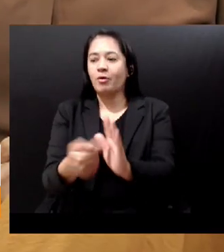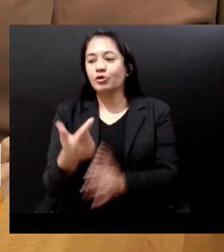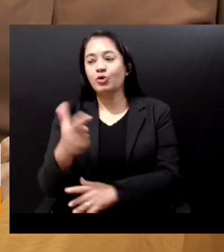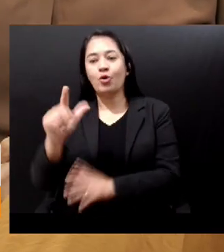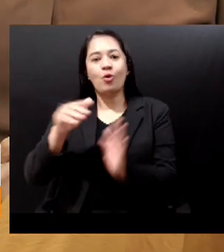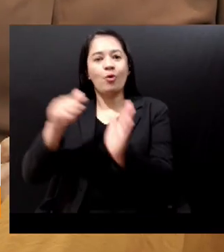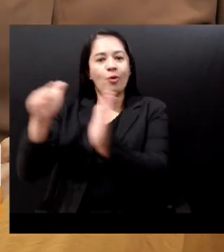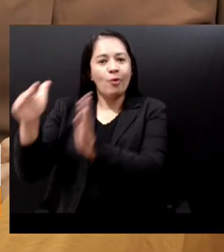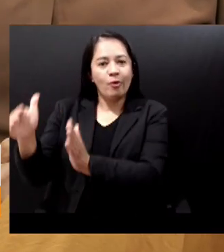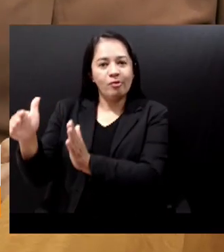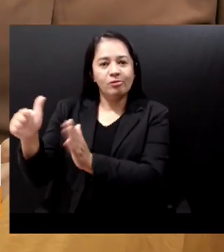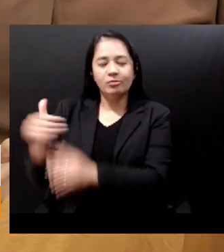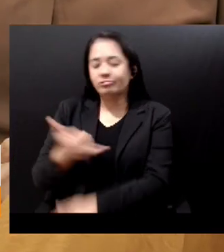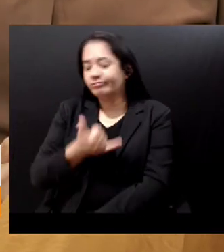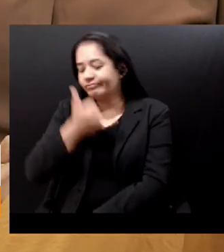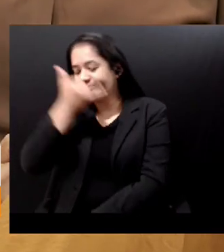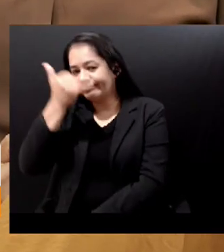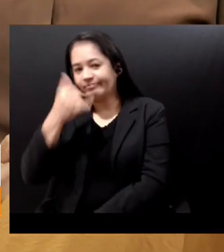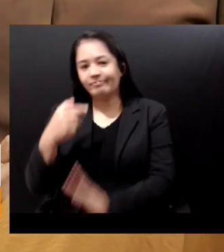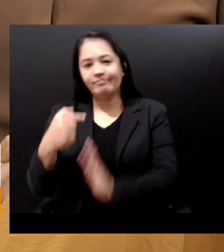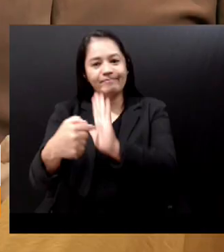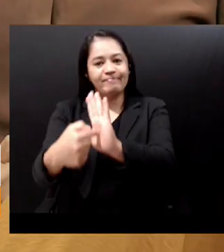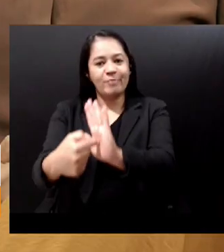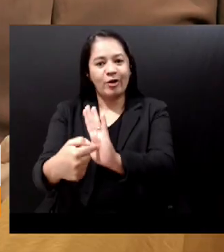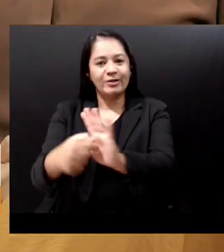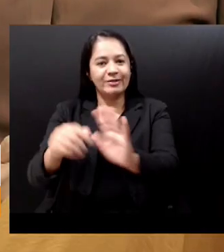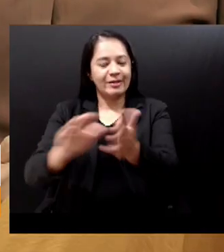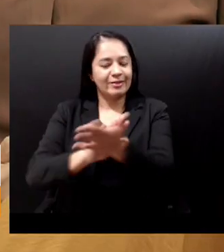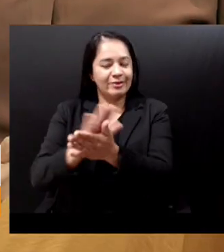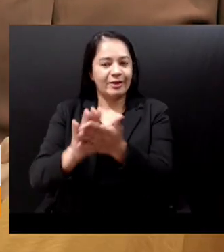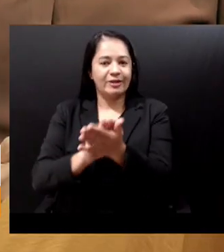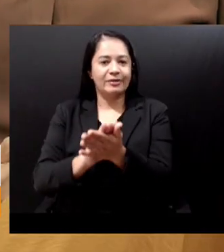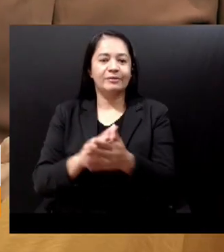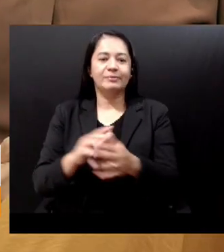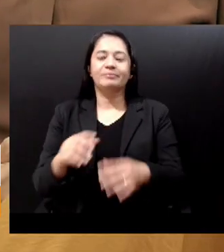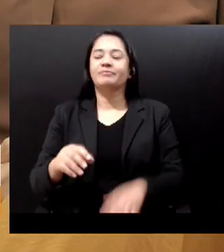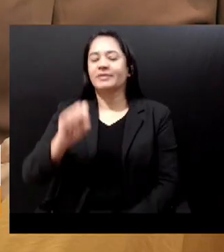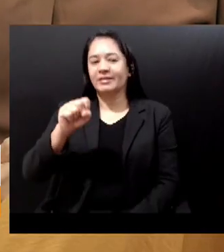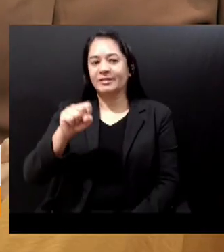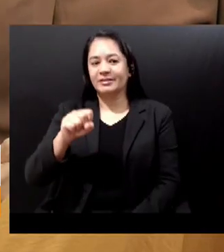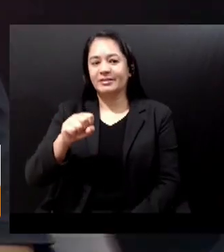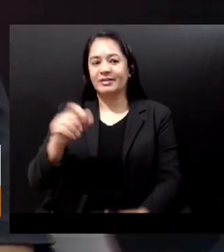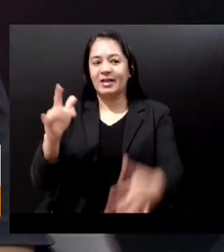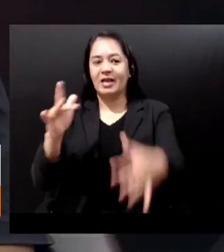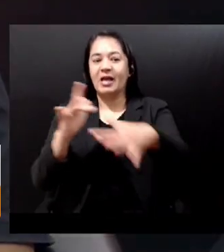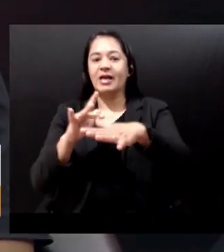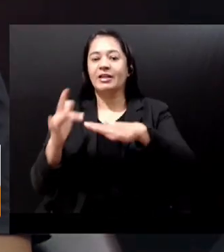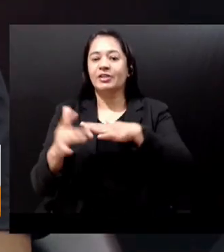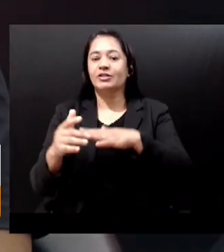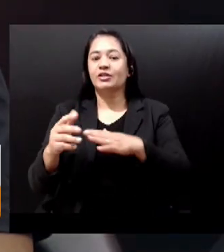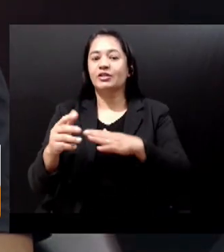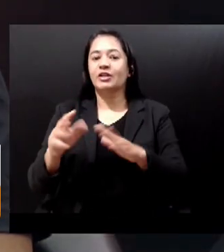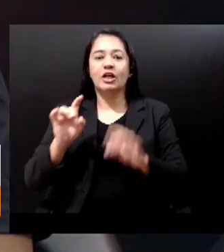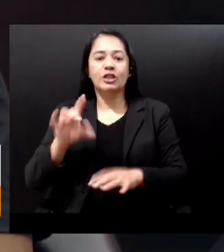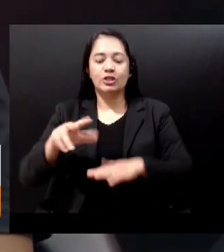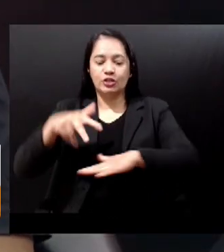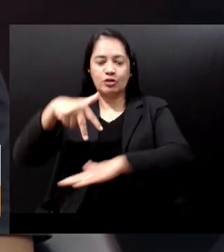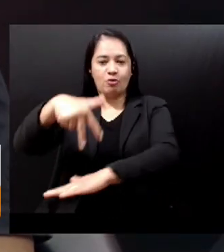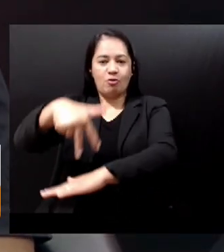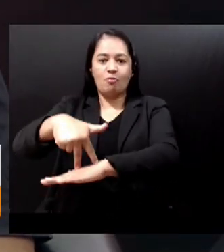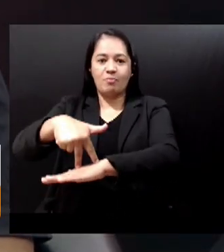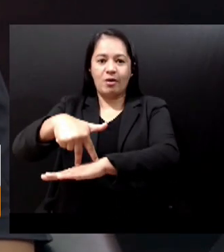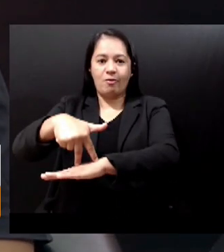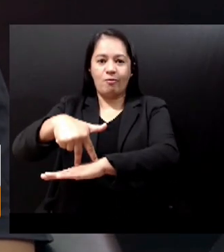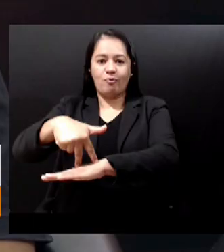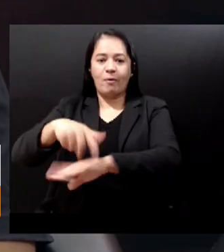frustração, né, Marcelo? Eu costumo dizer que a rede social ali, ela é o palco, ela não mostra o bastidor de nada que Uhum. acontece. A gente